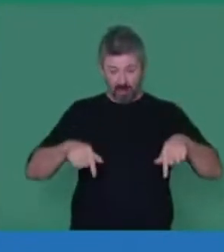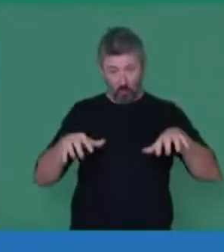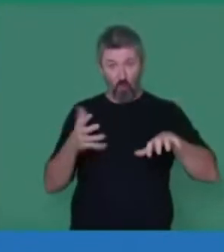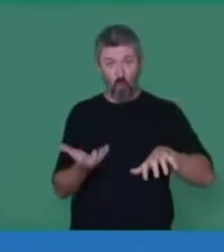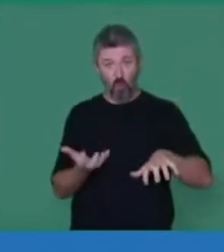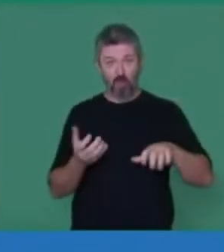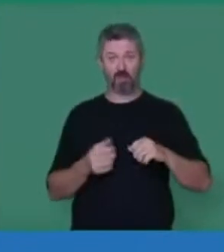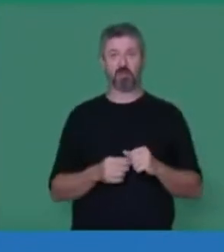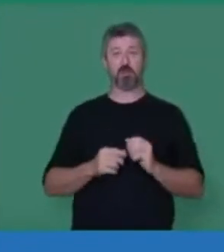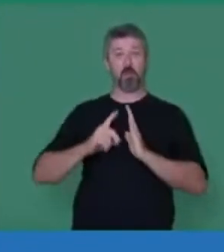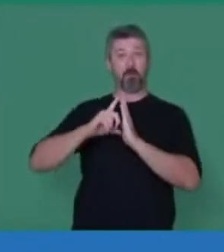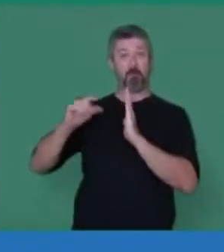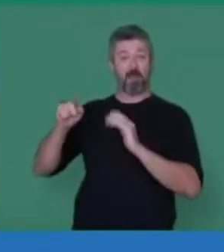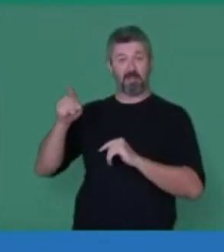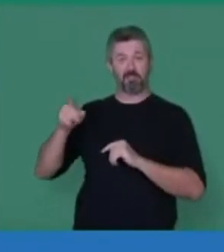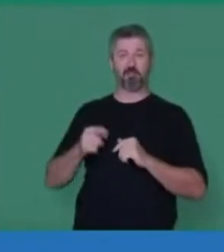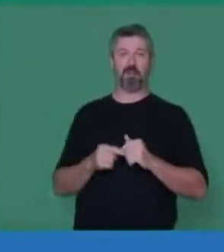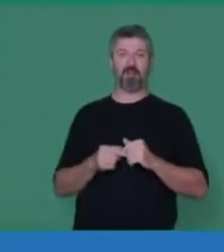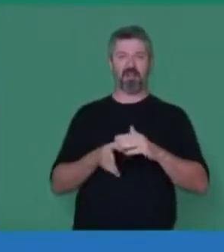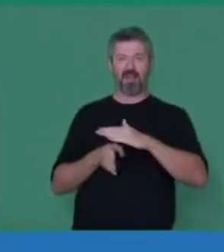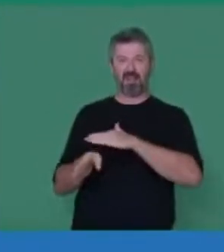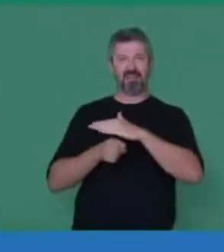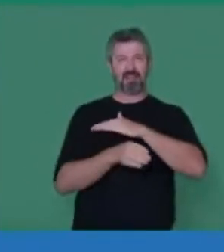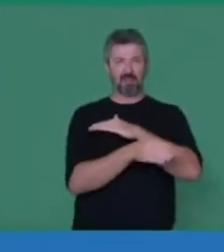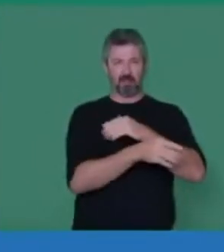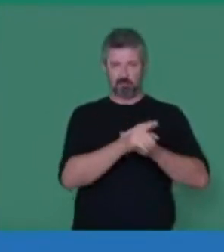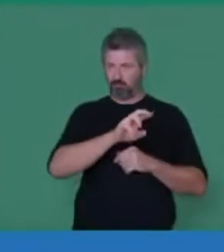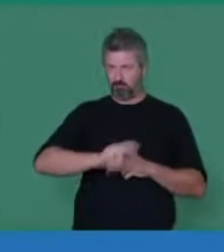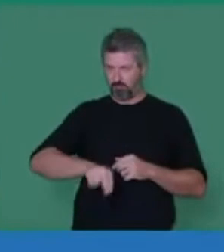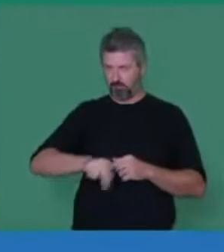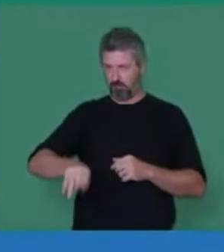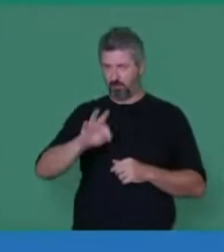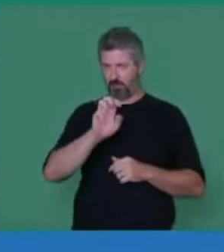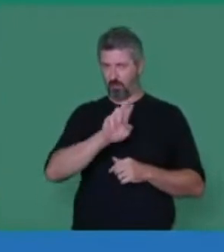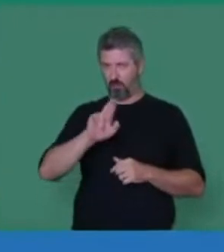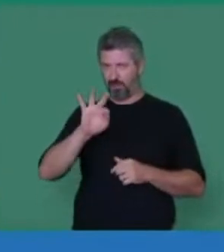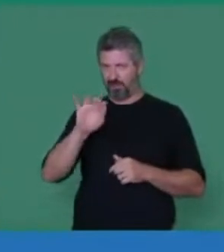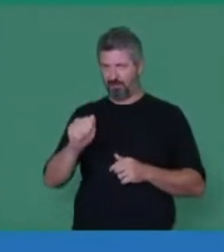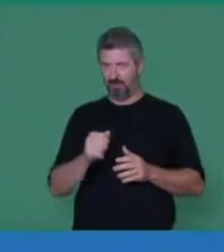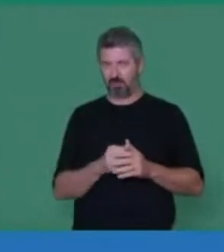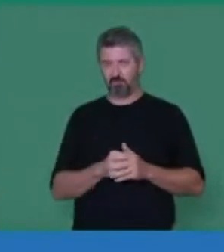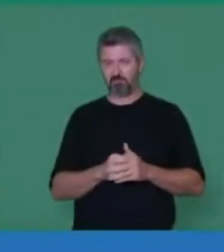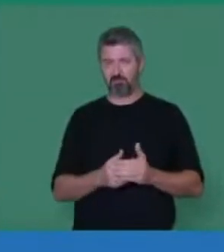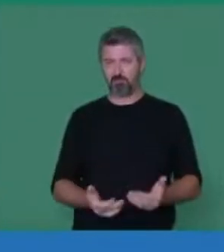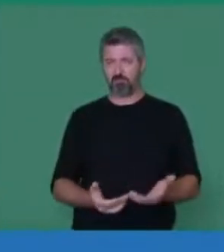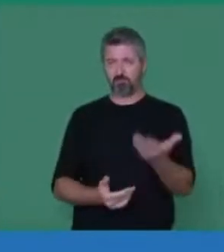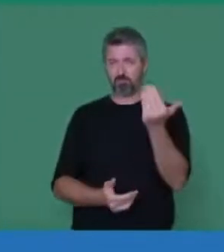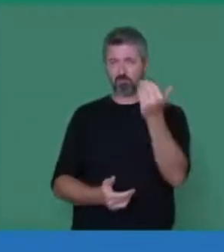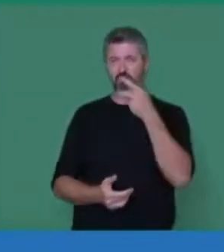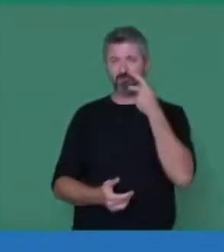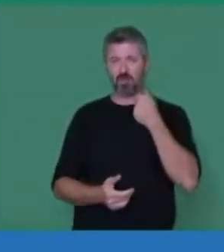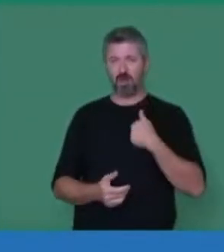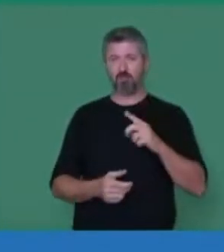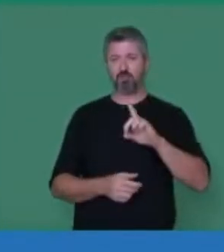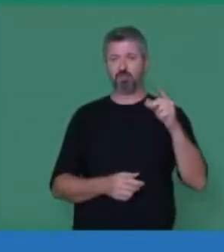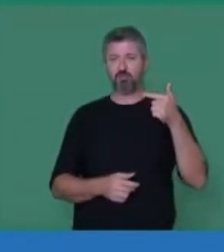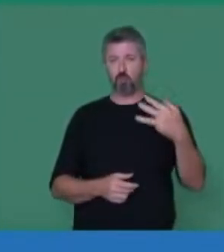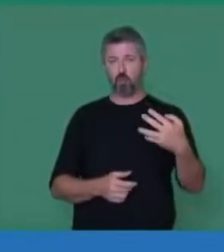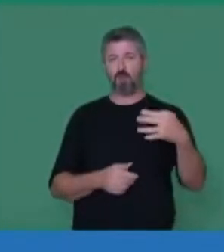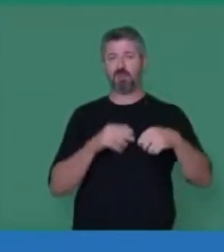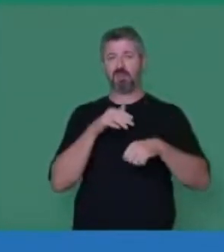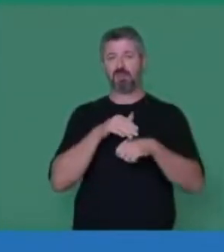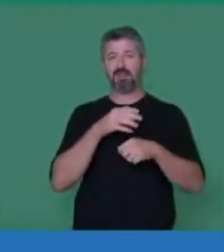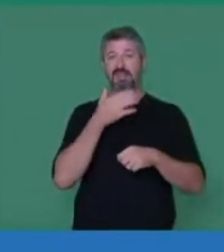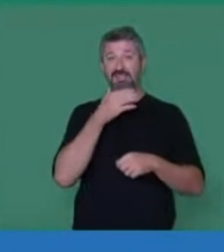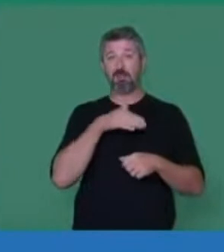o Palácio do Planalto? Isso não é terrorismo? Me falem do dia 24 de dezembro, a noite de